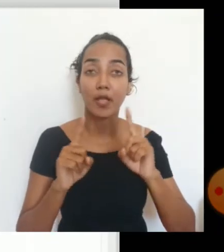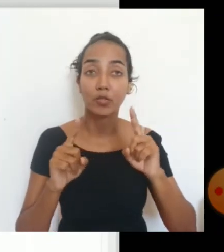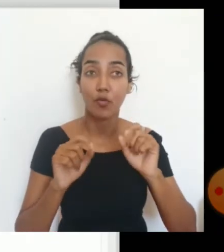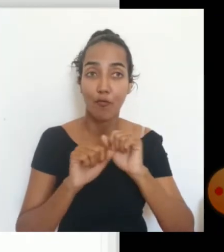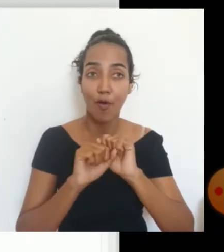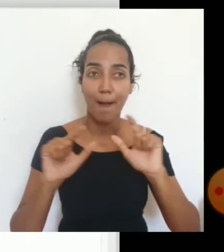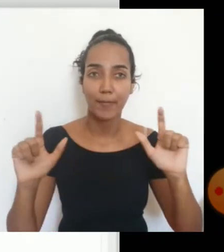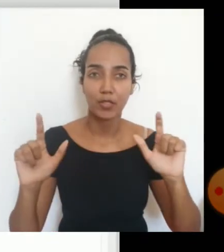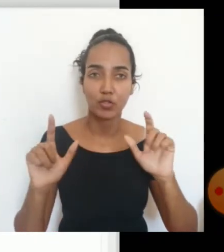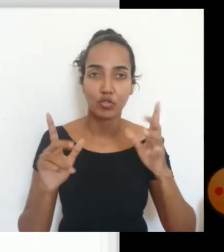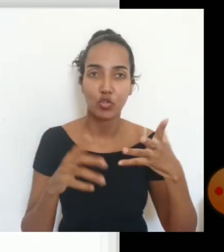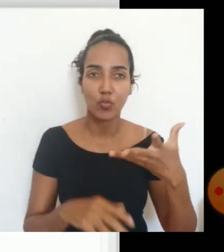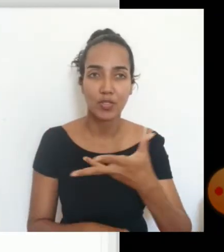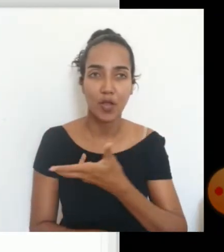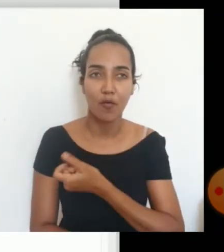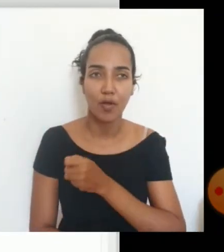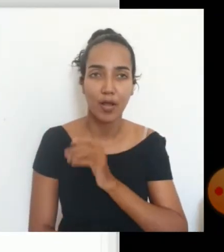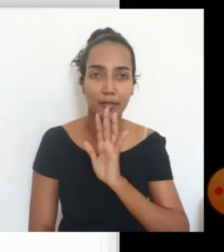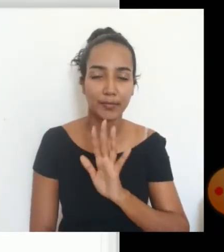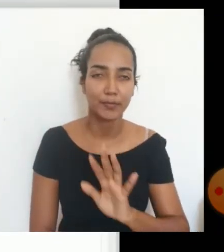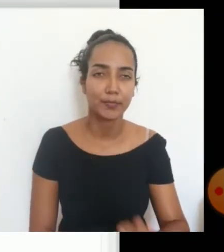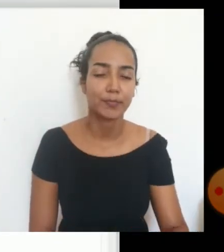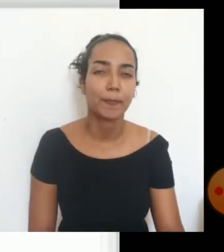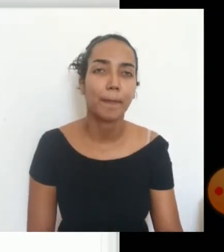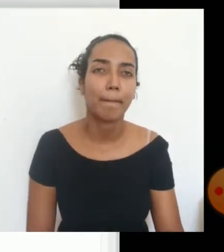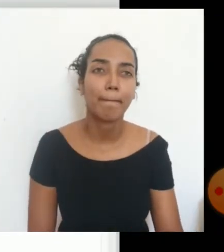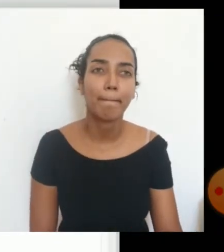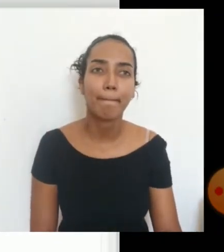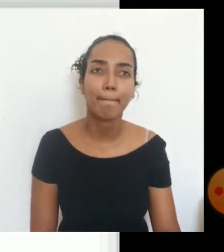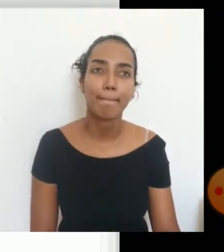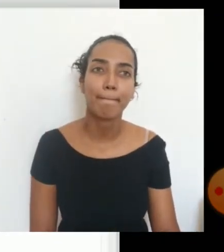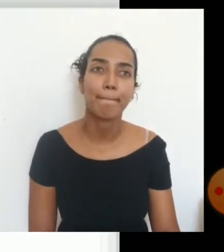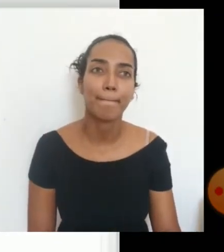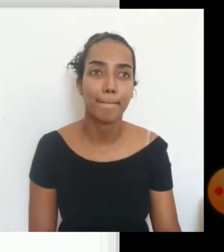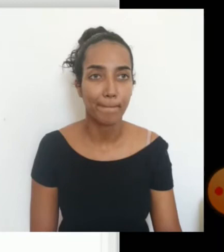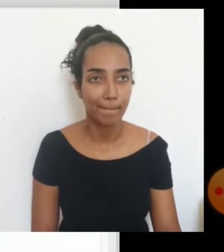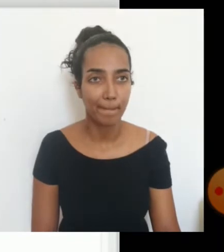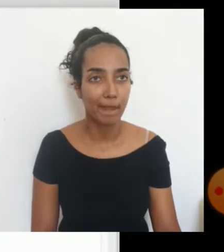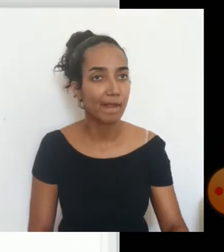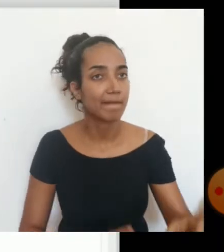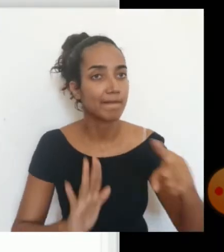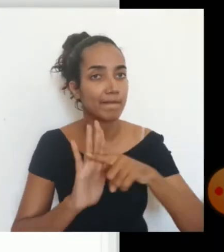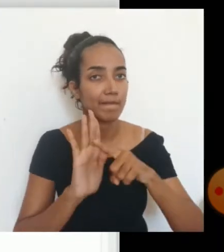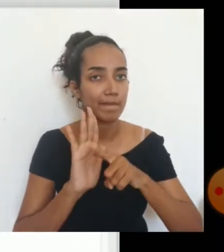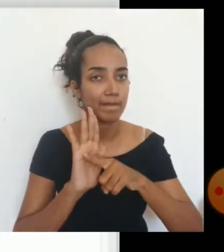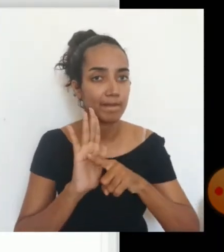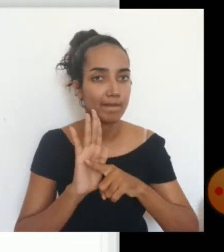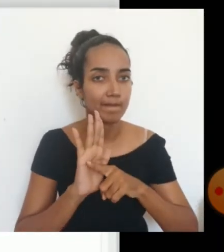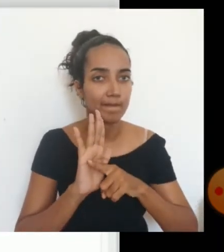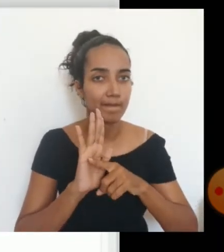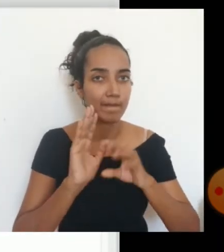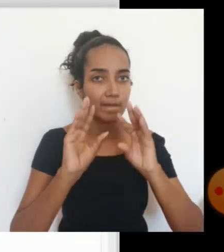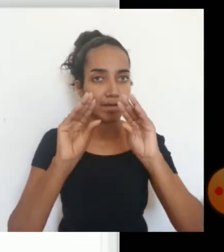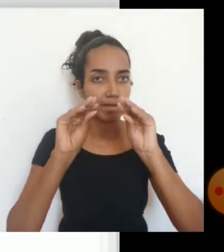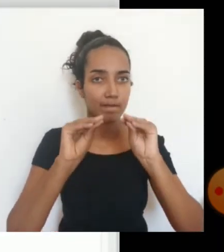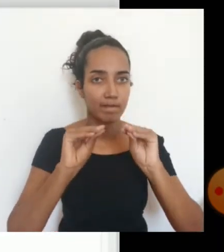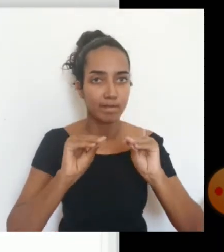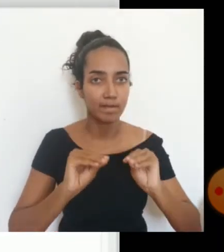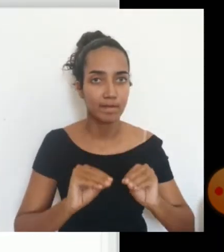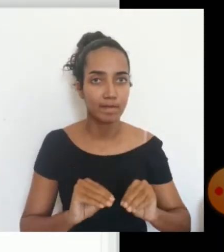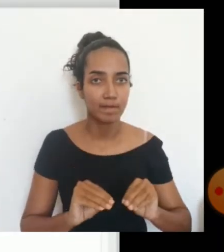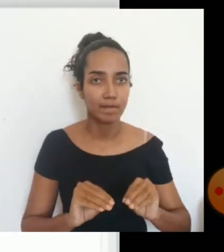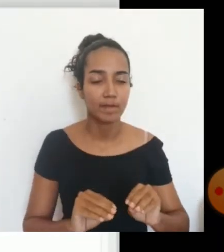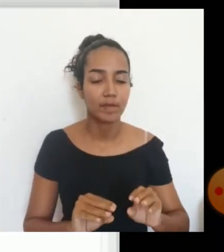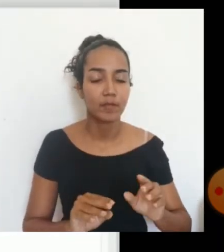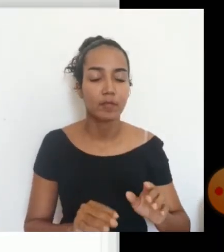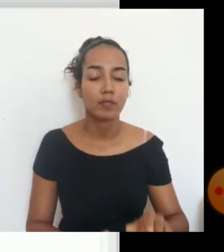salvei. Vou colocar esse programa aqui um pouquinho mais para baixo, para que a gente consiga visualizar os três,